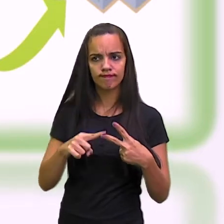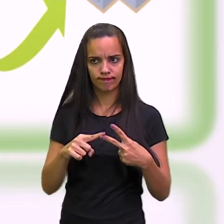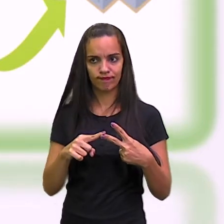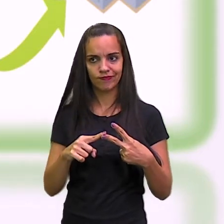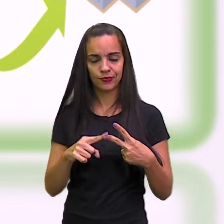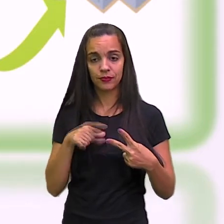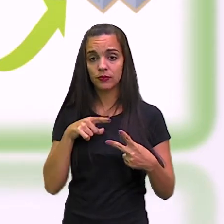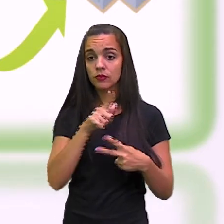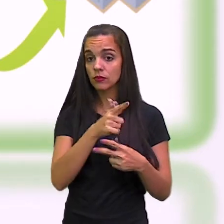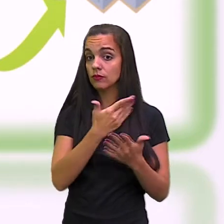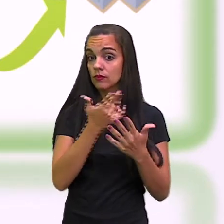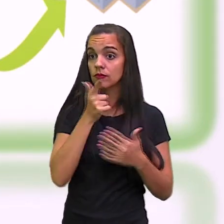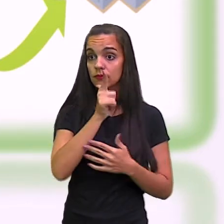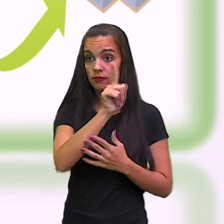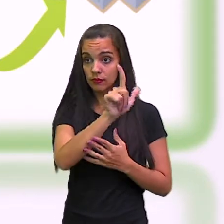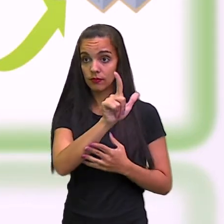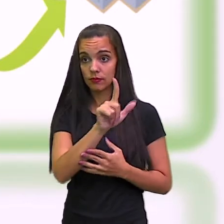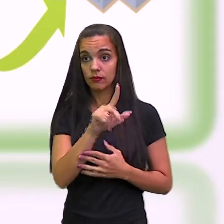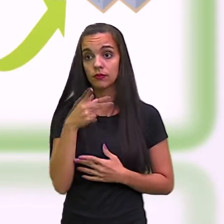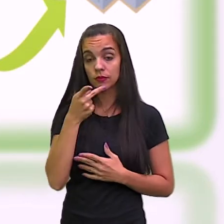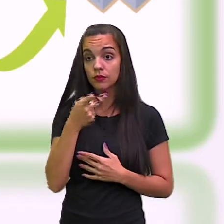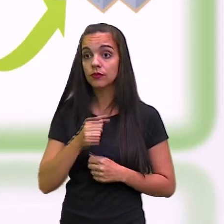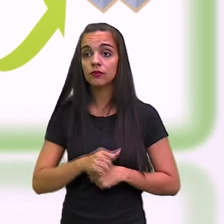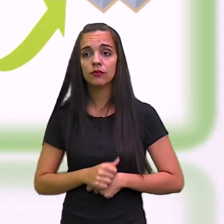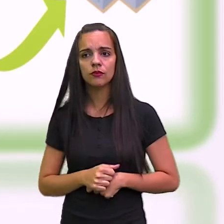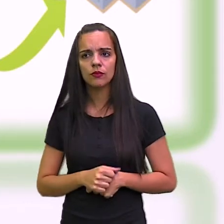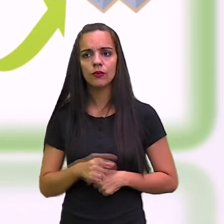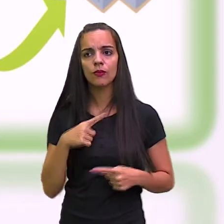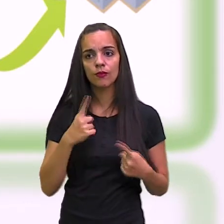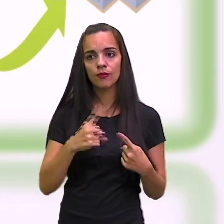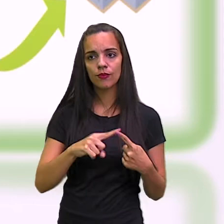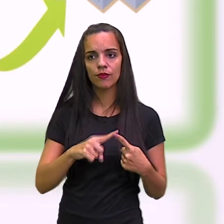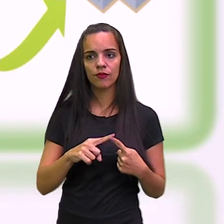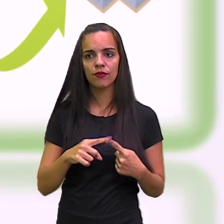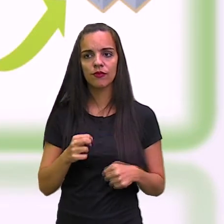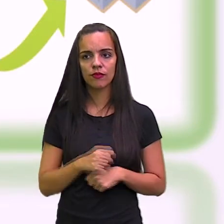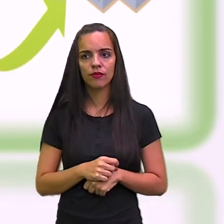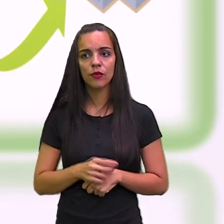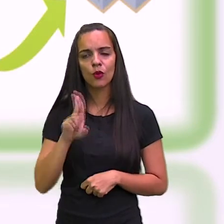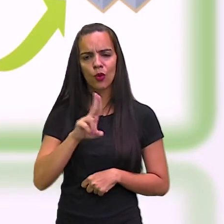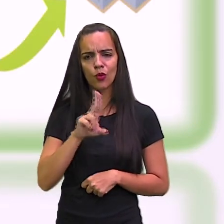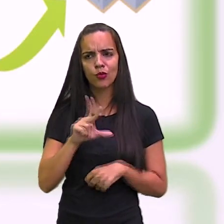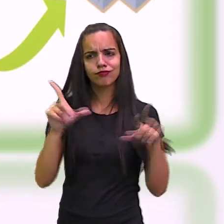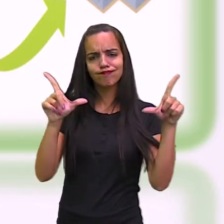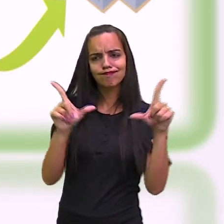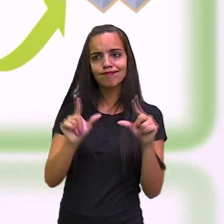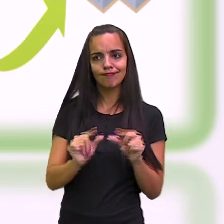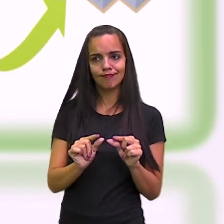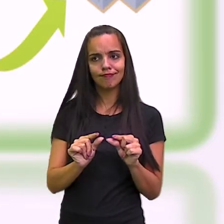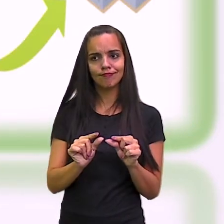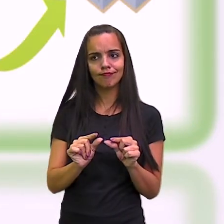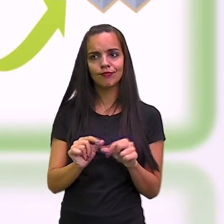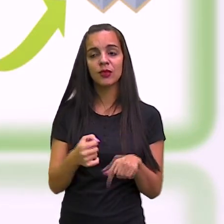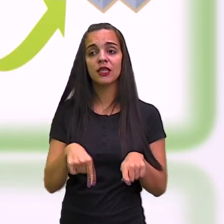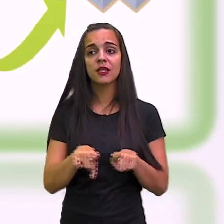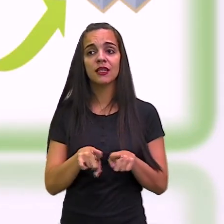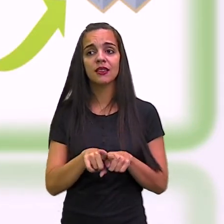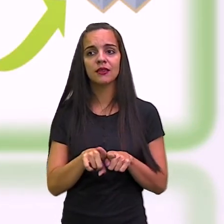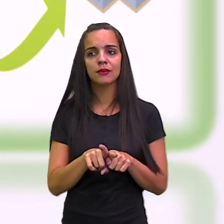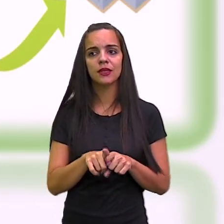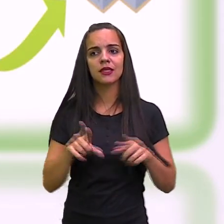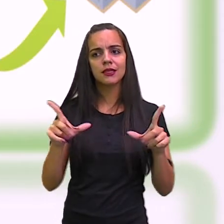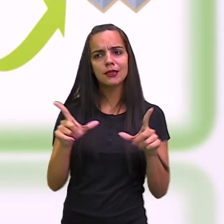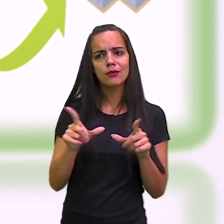outras vantagens que podemos falar delas: o custo reduzido, a redução